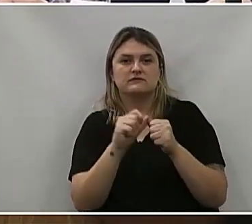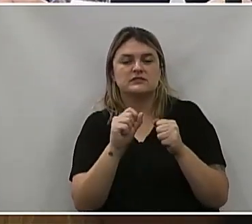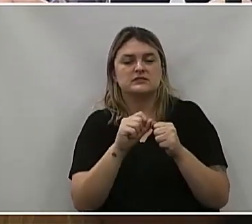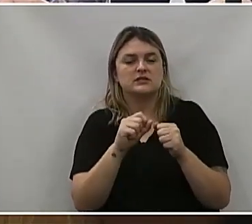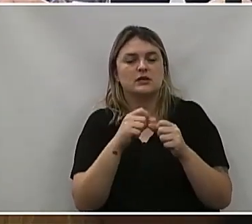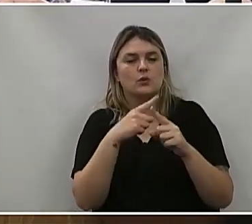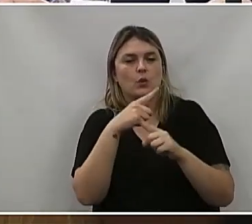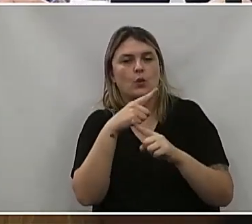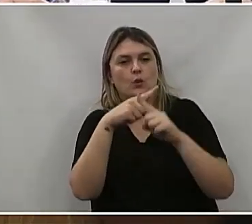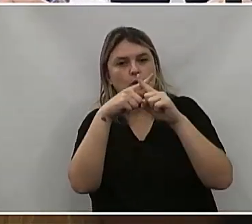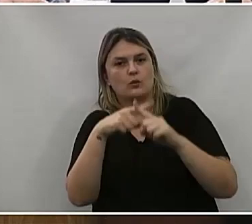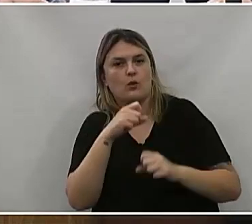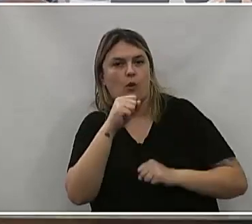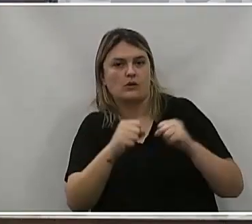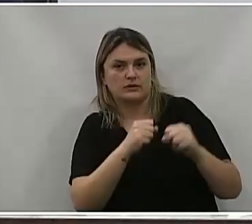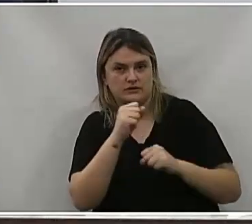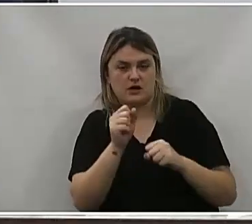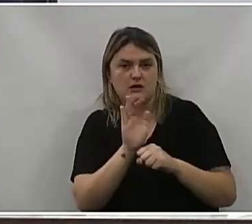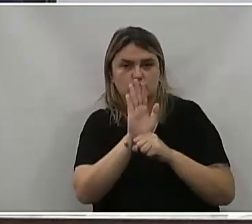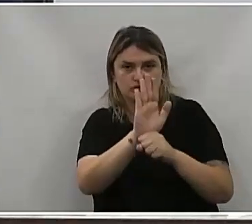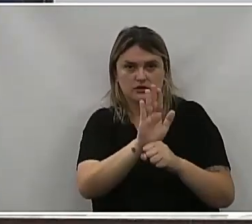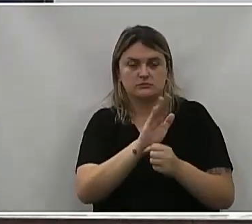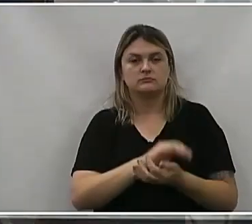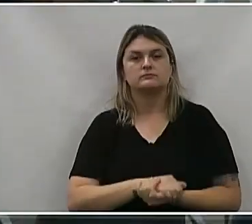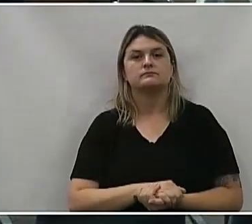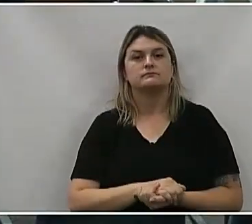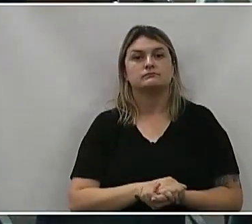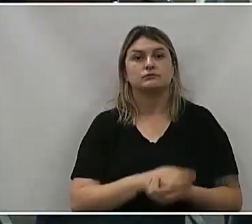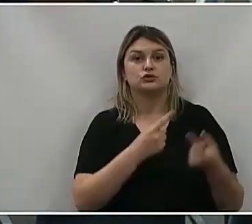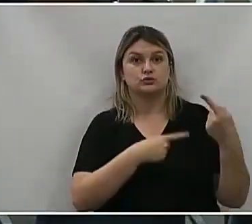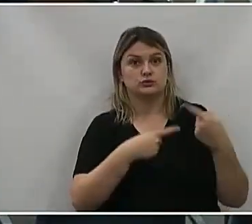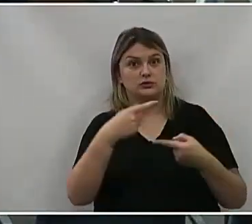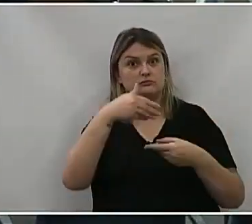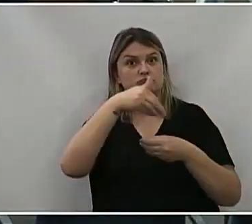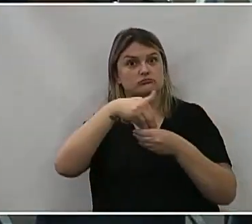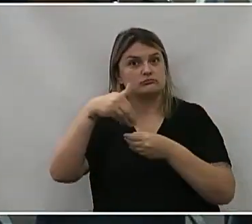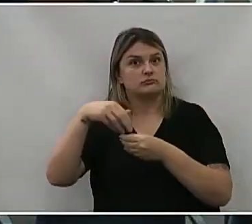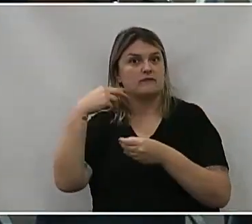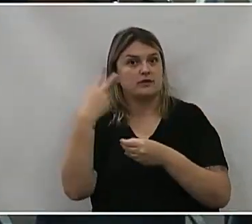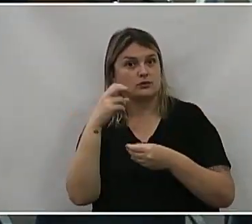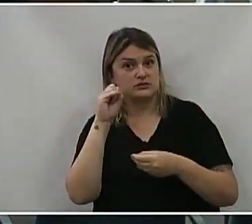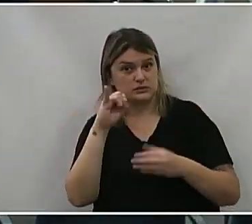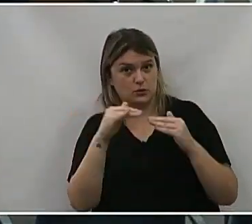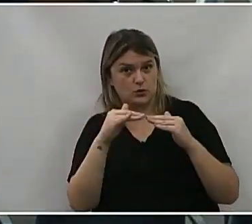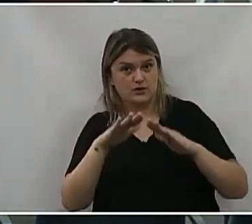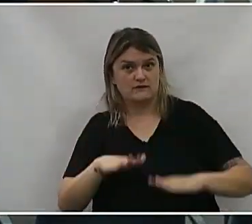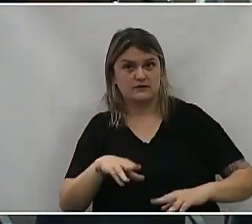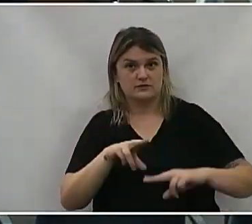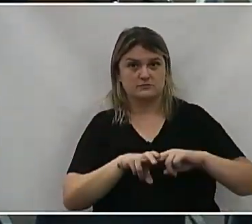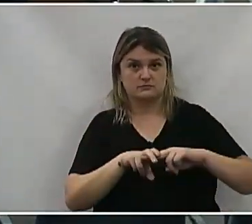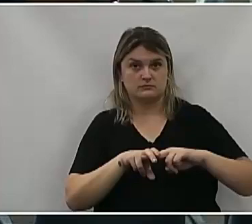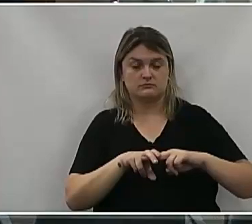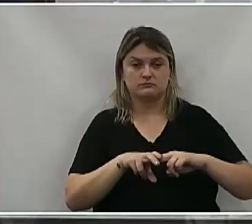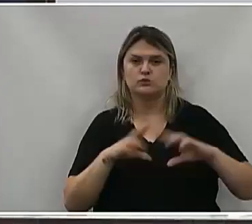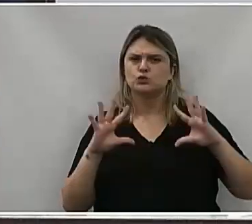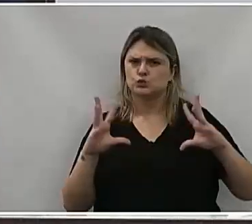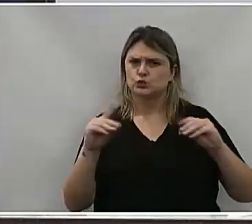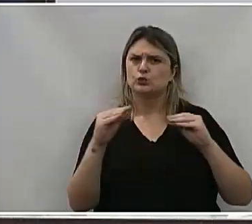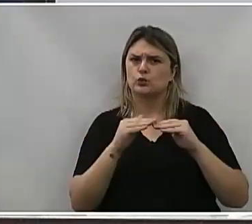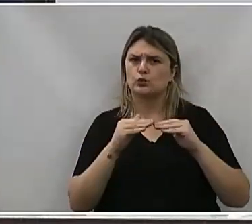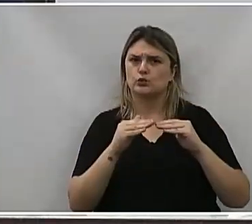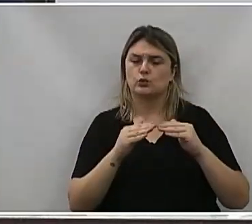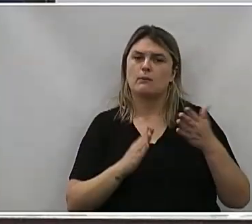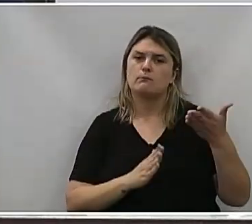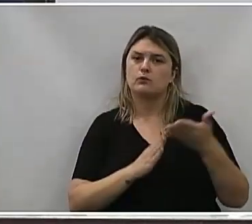corrida beneficente. Em discussão. Em votação. Senhores vereadores que aprovam, permaneçam como estão. Aprovado